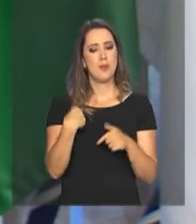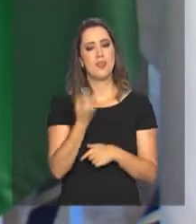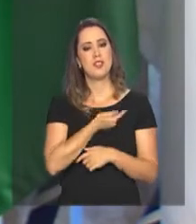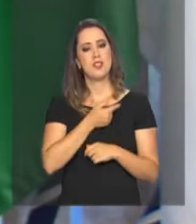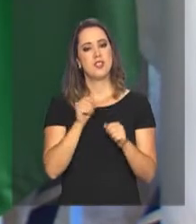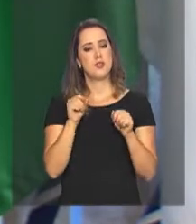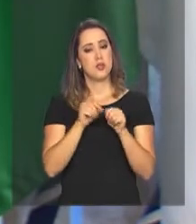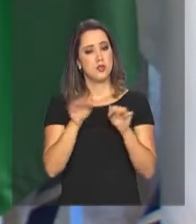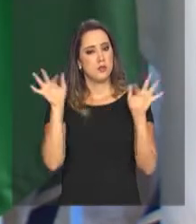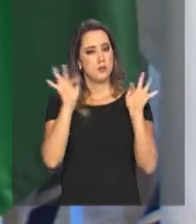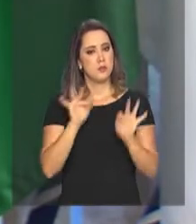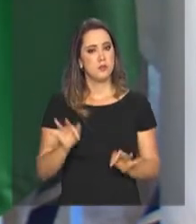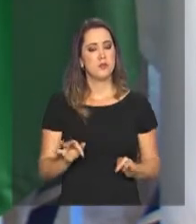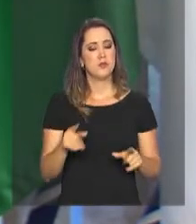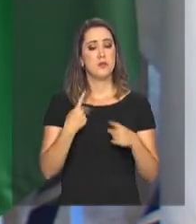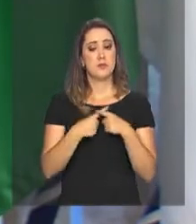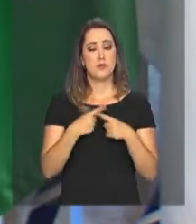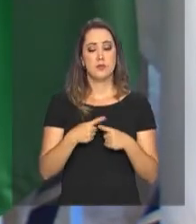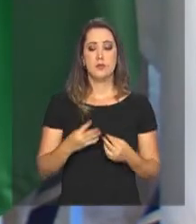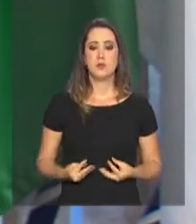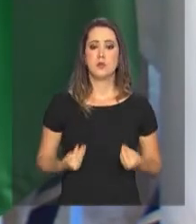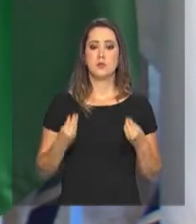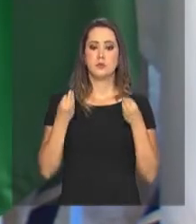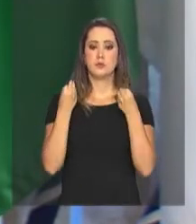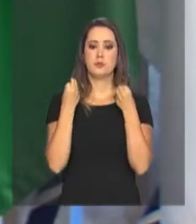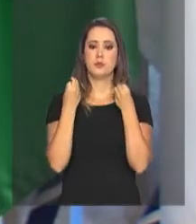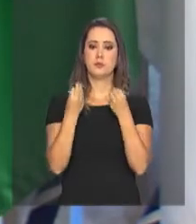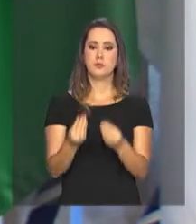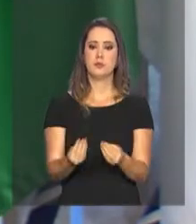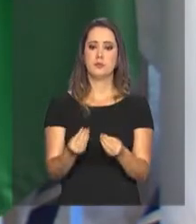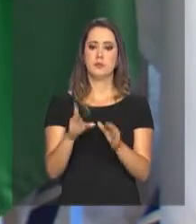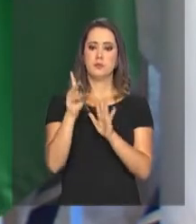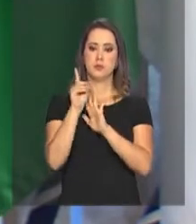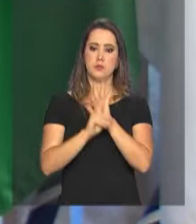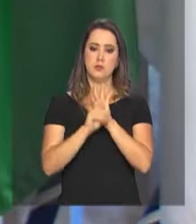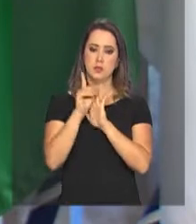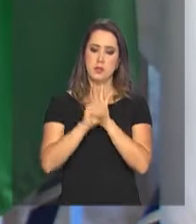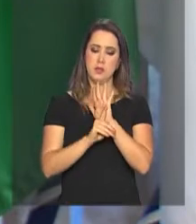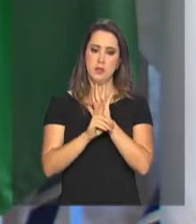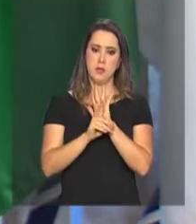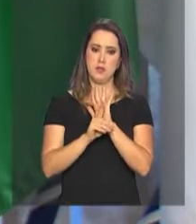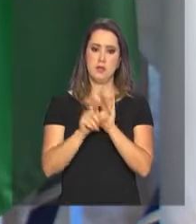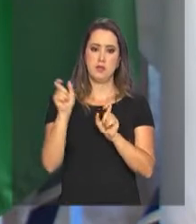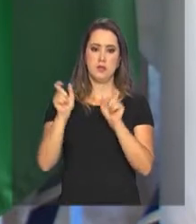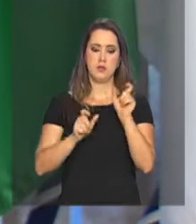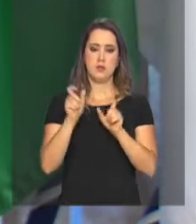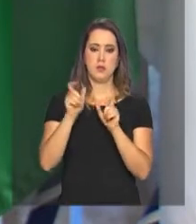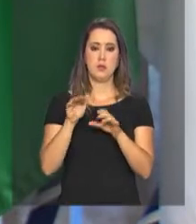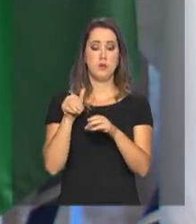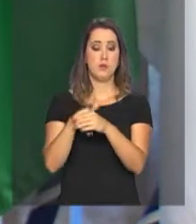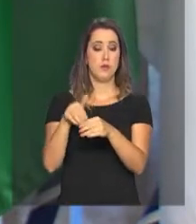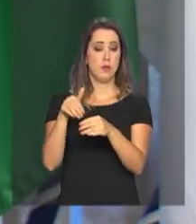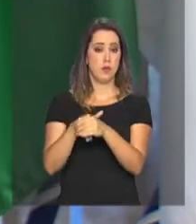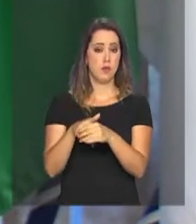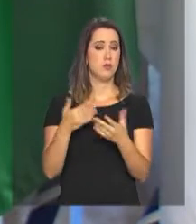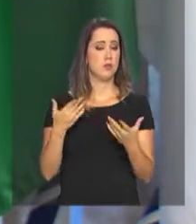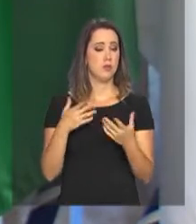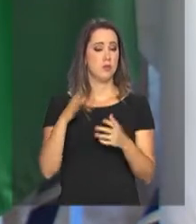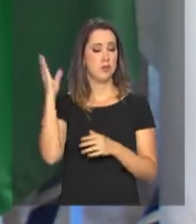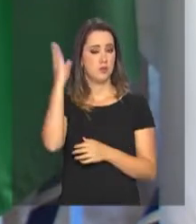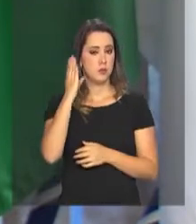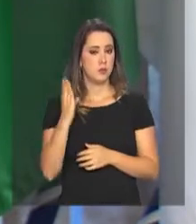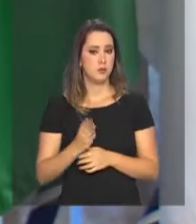porque também garante digamos enfim esse direito democrático de cidadania do voto do